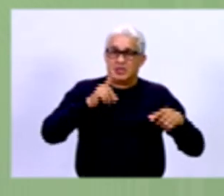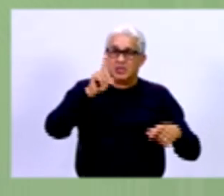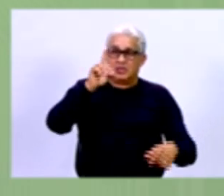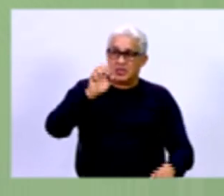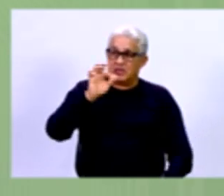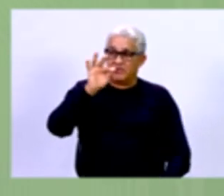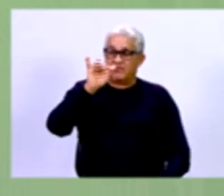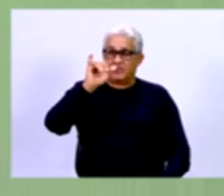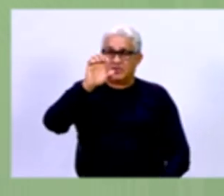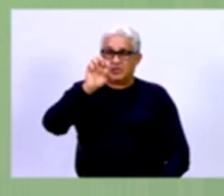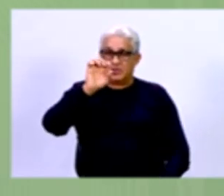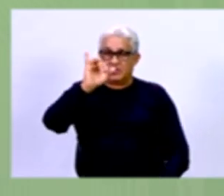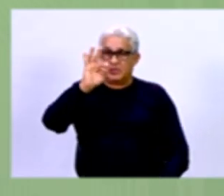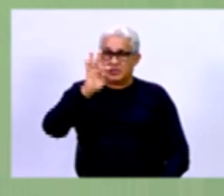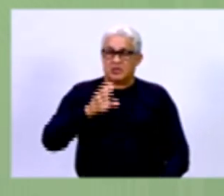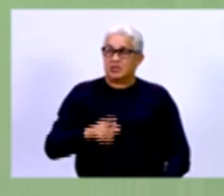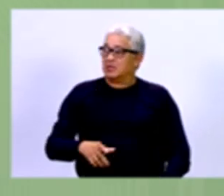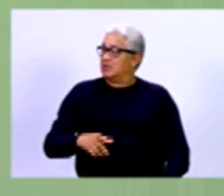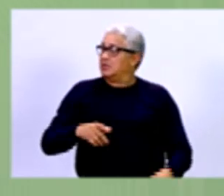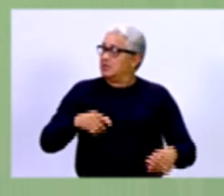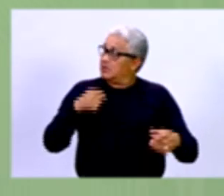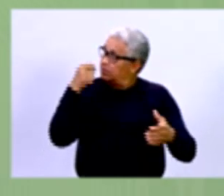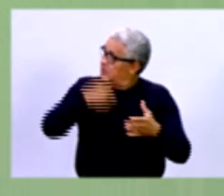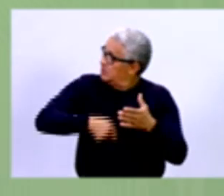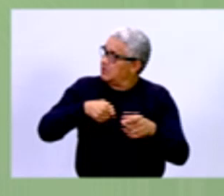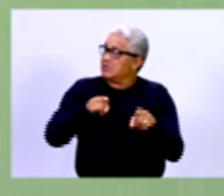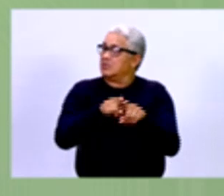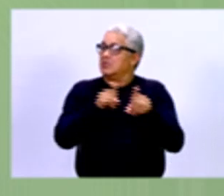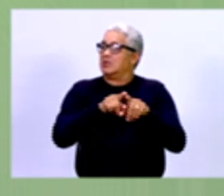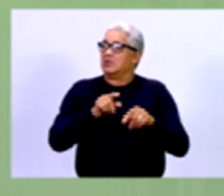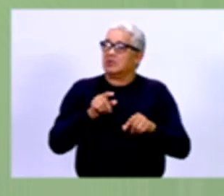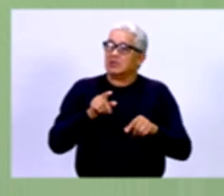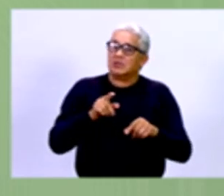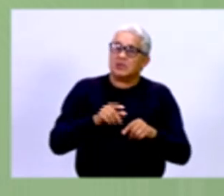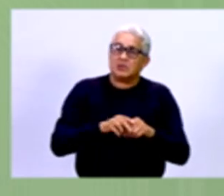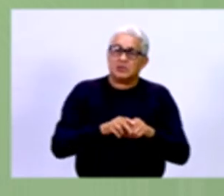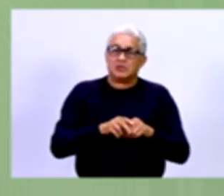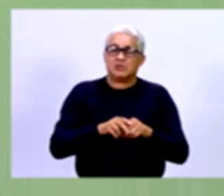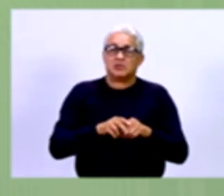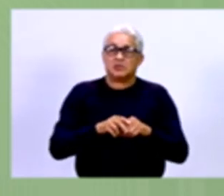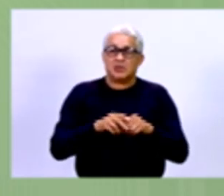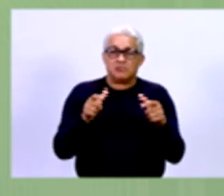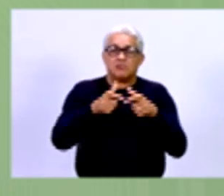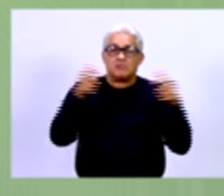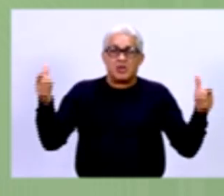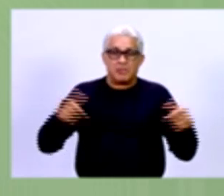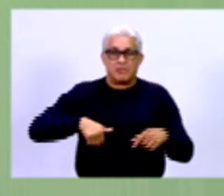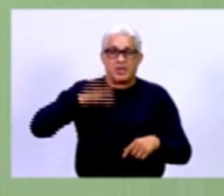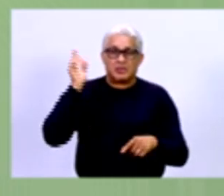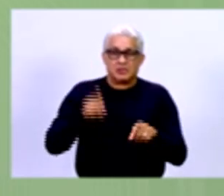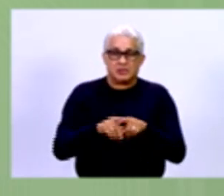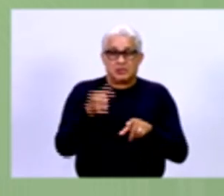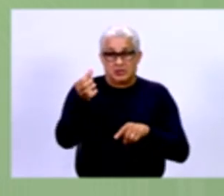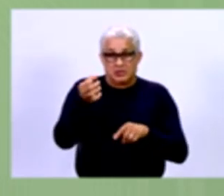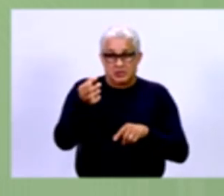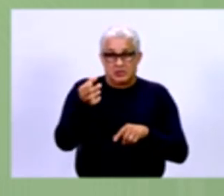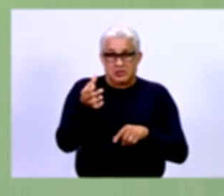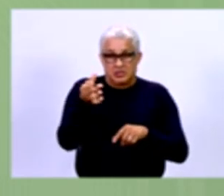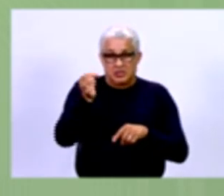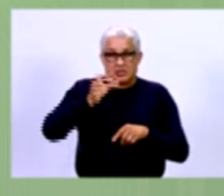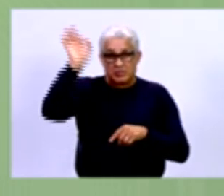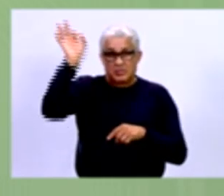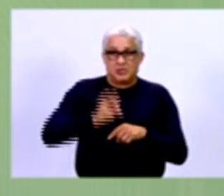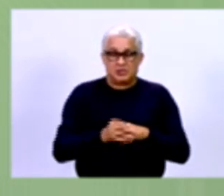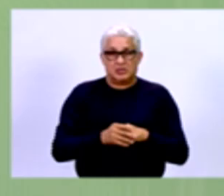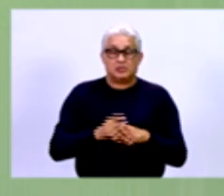déficits persistentes, a tendência da dívida é aumentar. Como a professora disse, já está em torno de 60% e